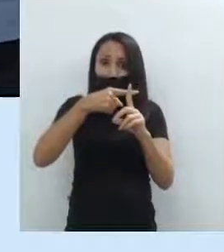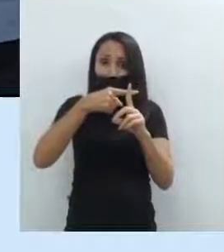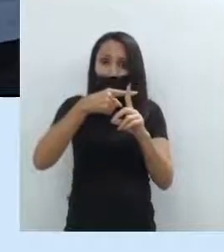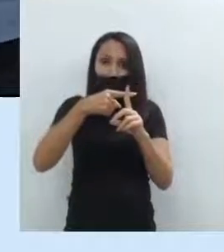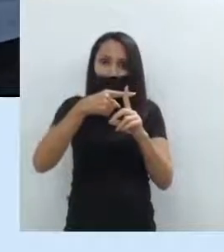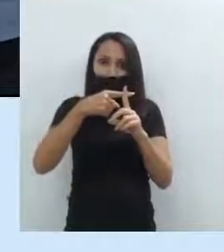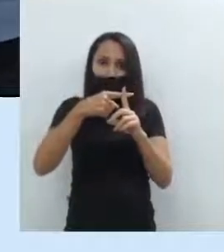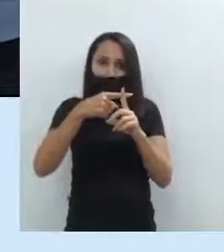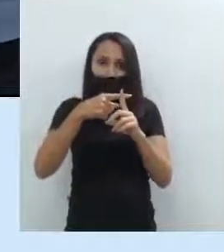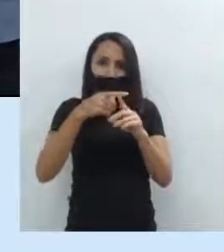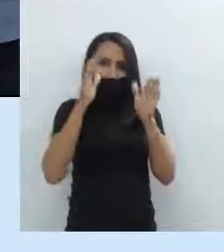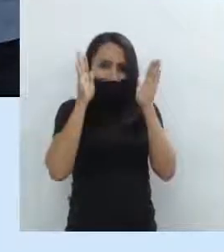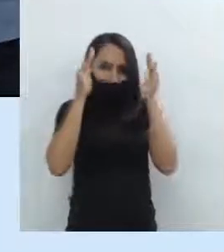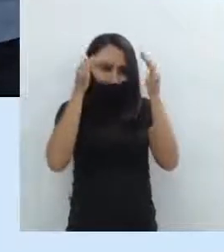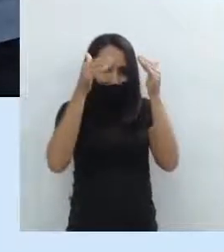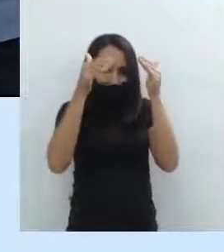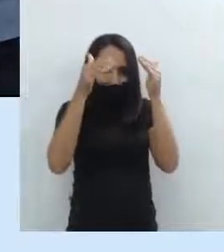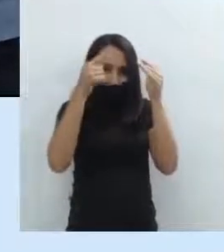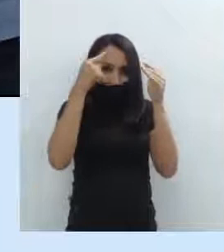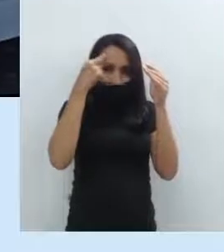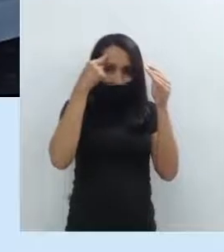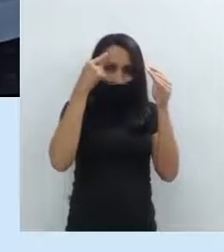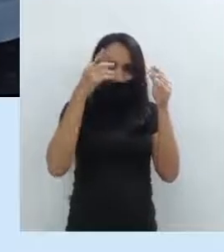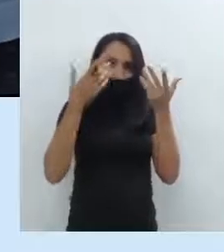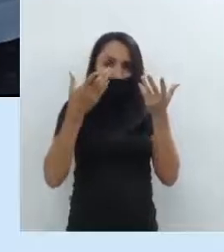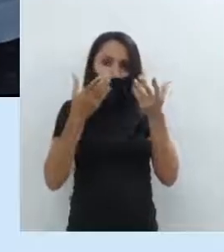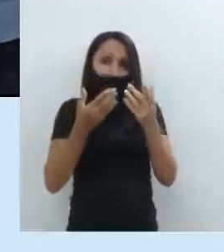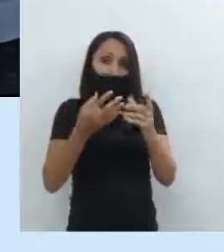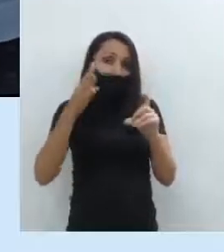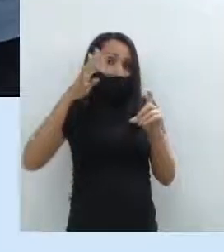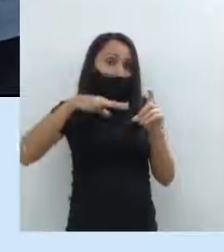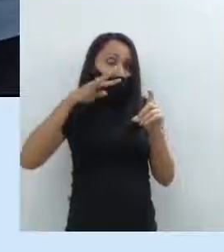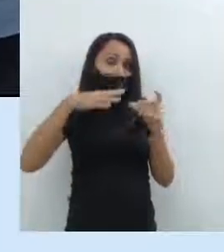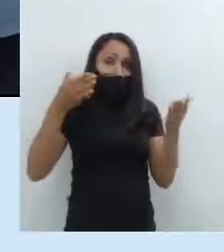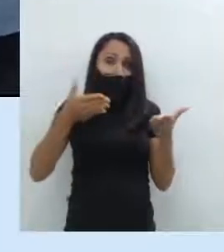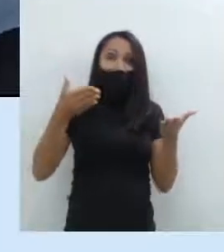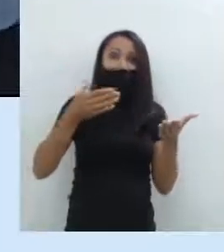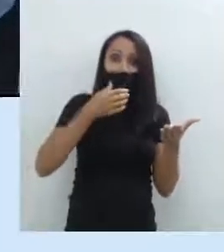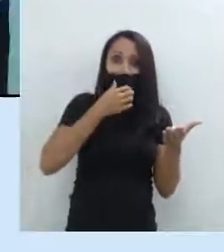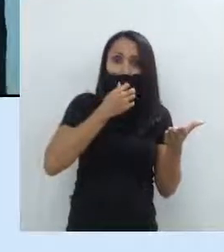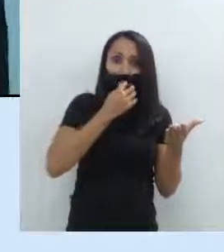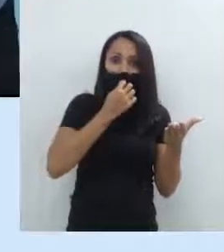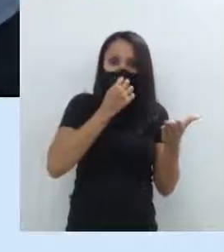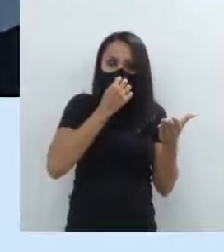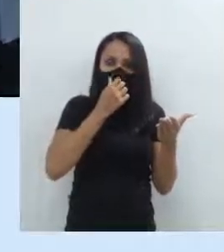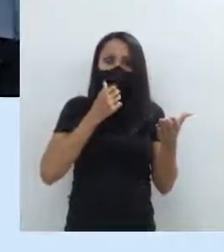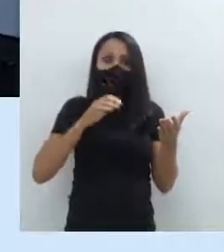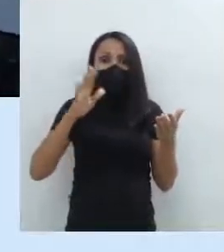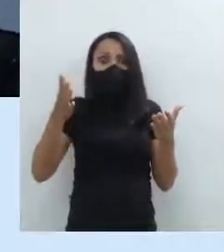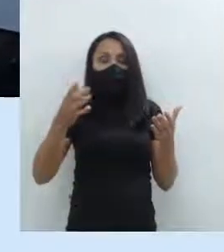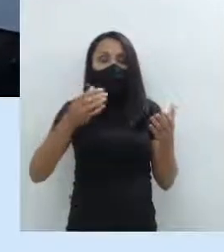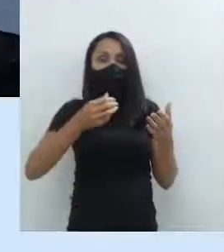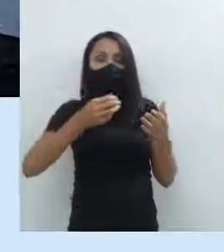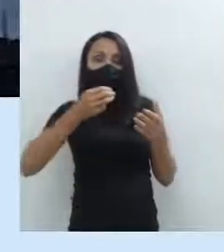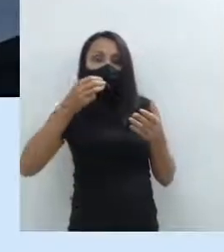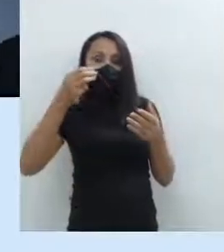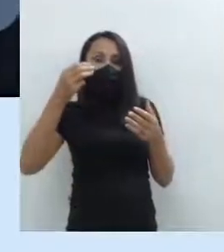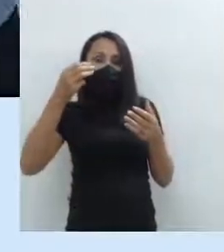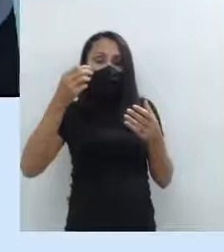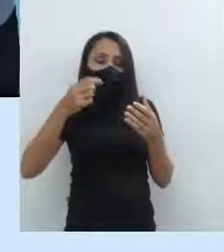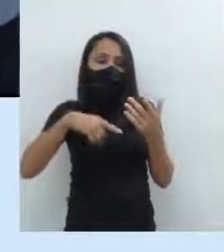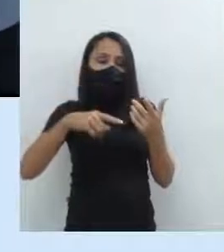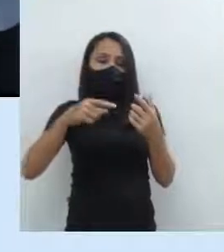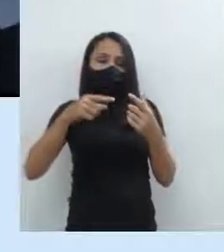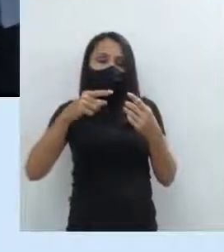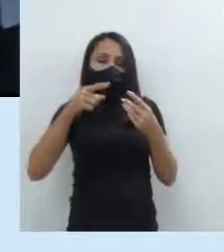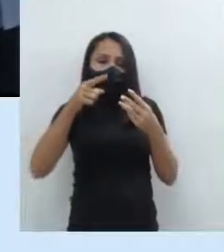linha de raciocínio, você vai ver, já vai entender quais são os mitos de hoje, ok? Então, terceiro aspecto. Qual o primeiro aspecto? Os